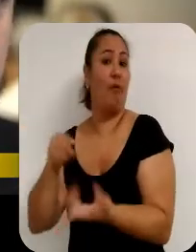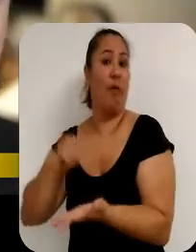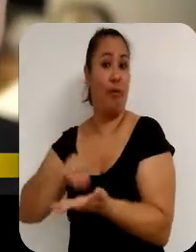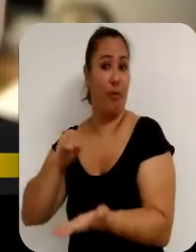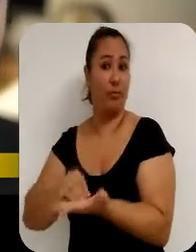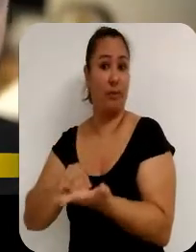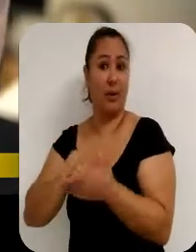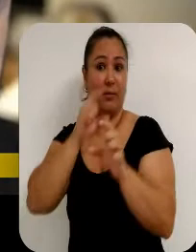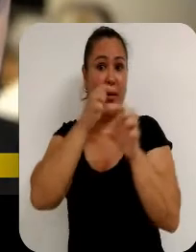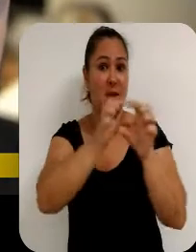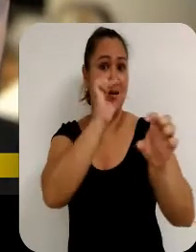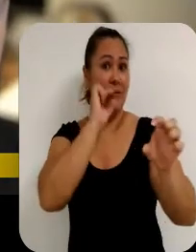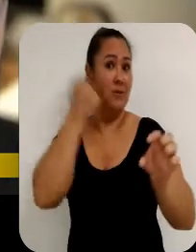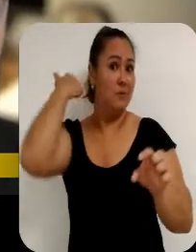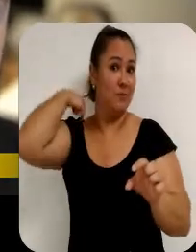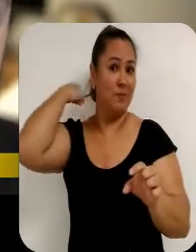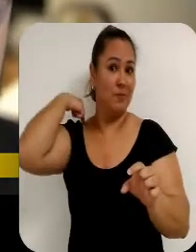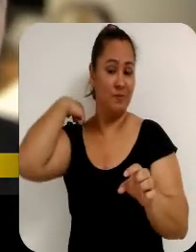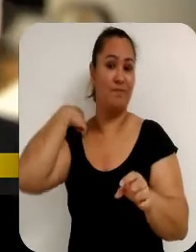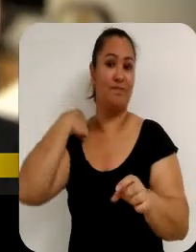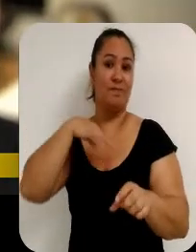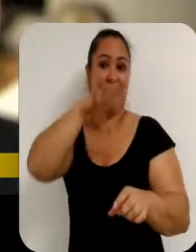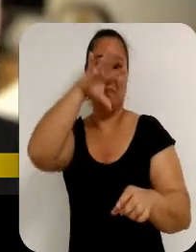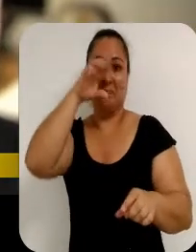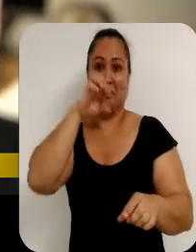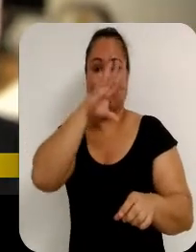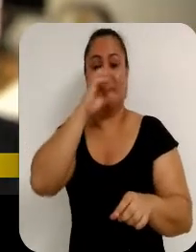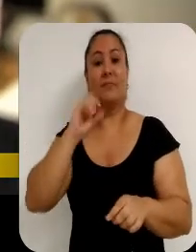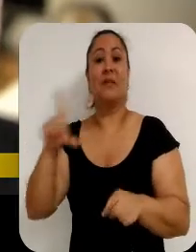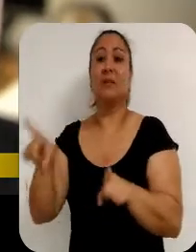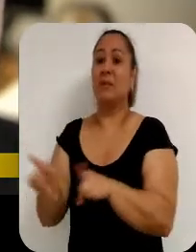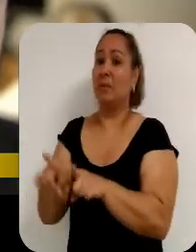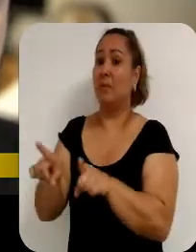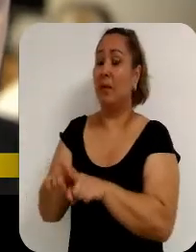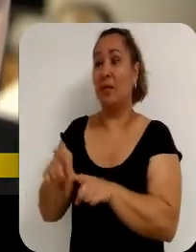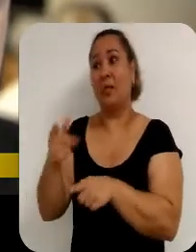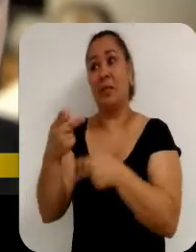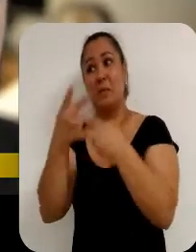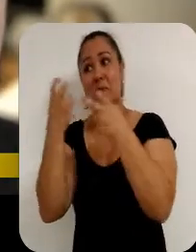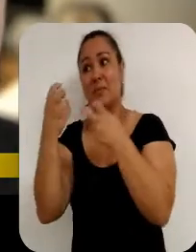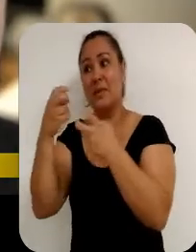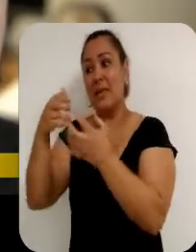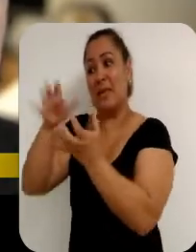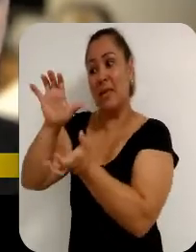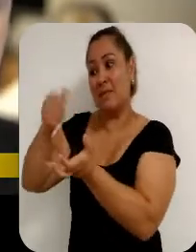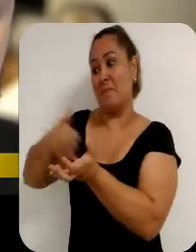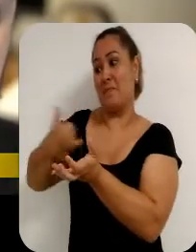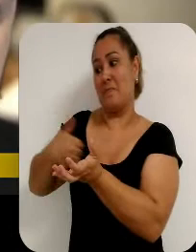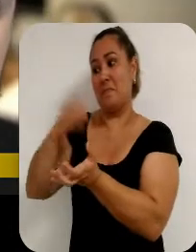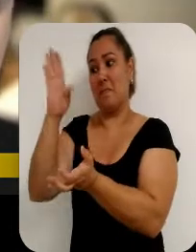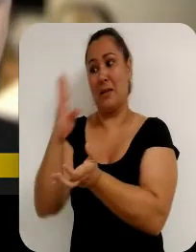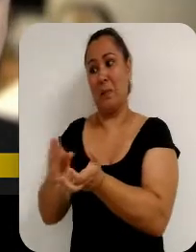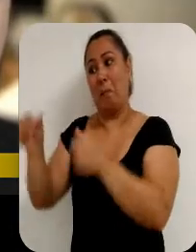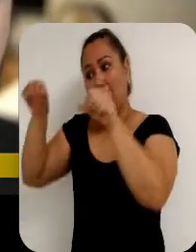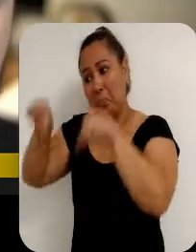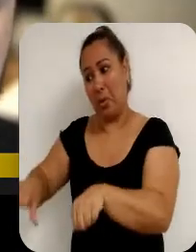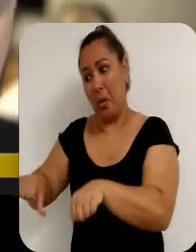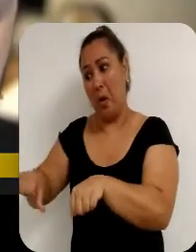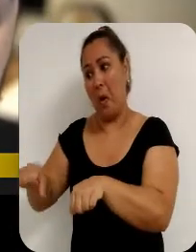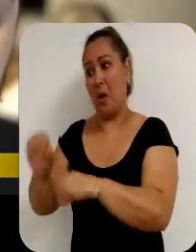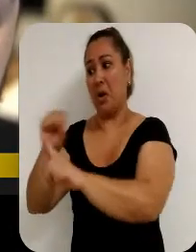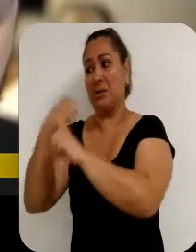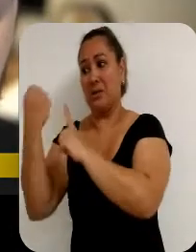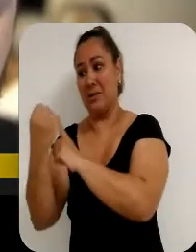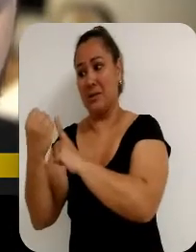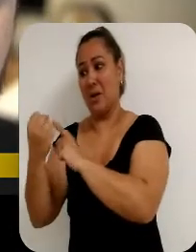teria, ignorando que a proporção de idosos do Brasil é diferente e que as condições sociais aqui podem ser piores, pelo menos 1 milhão